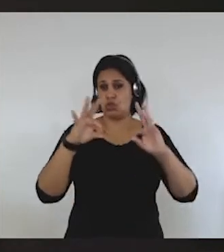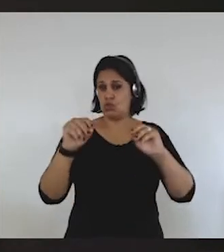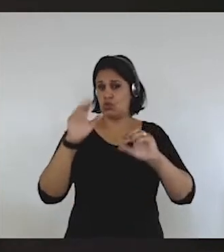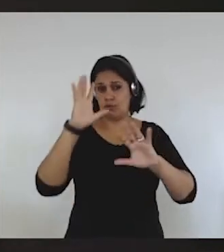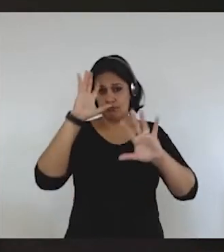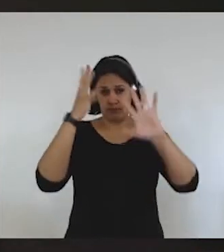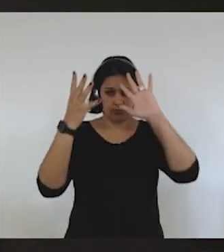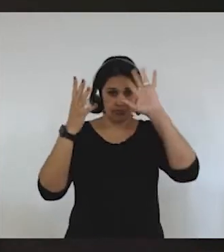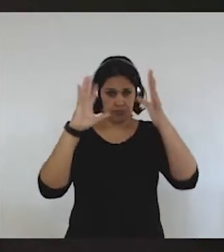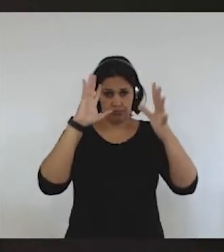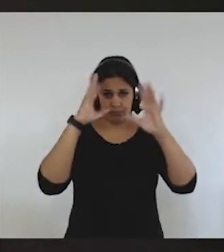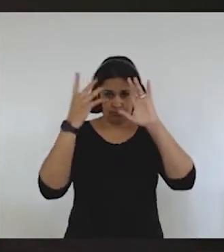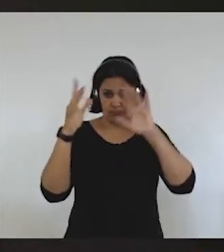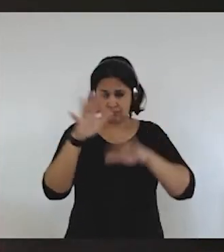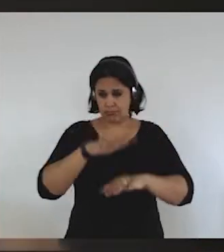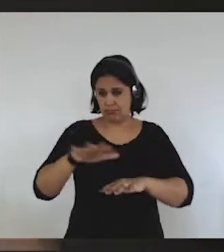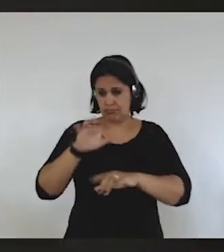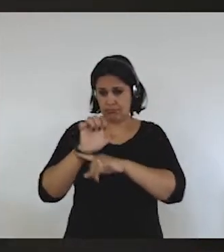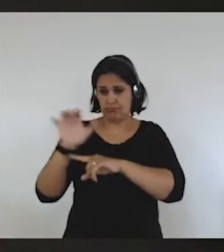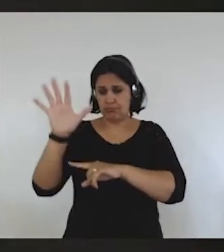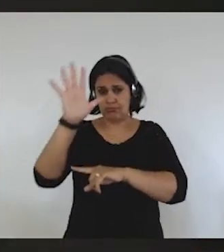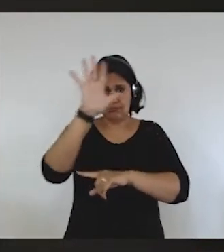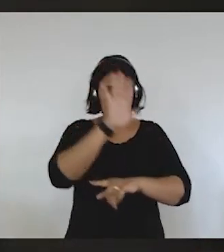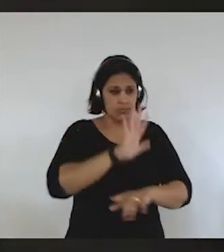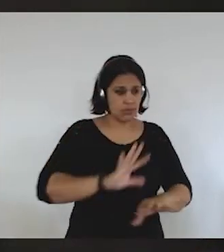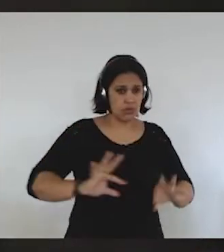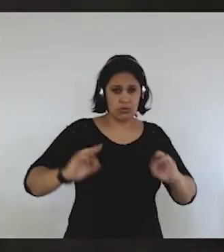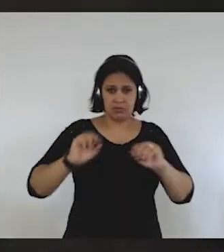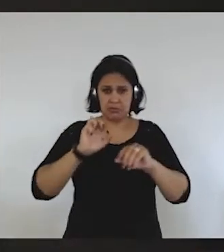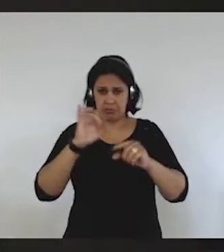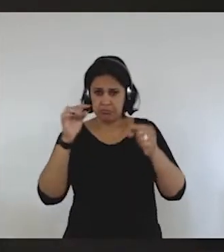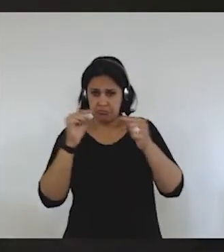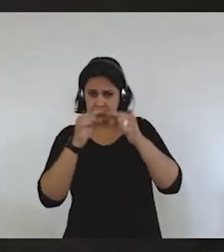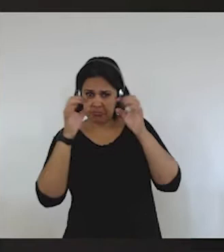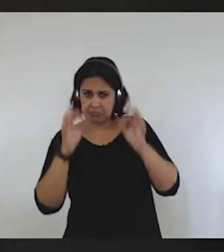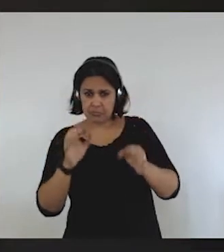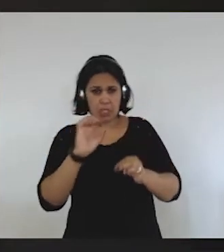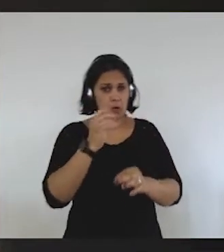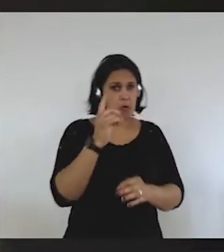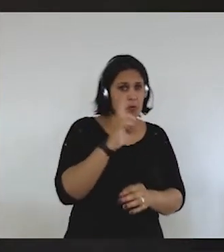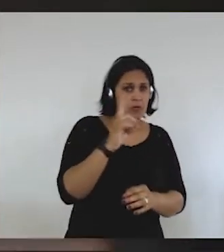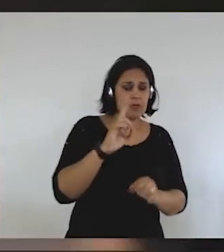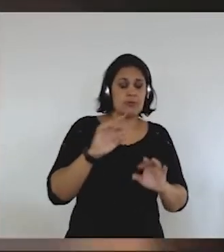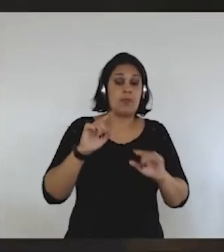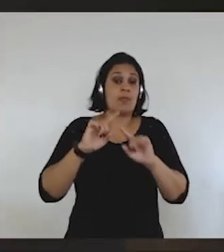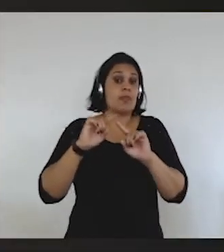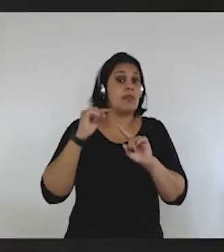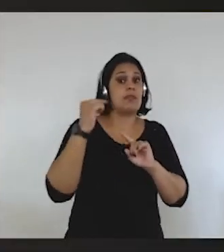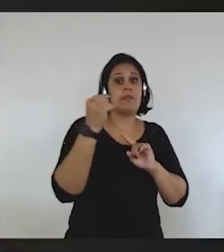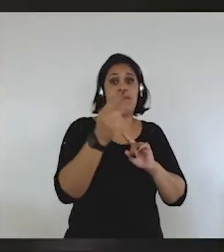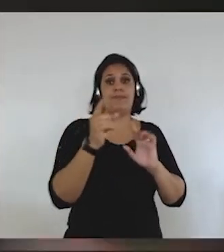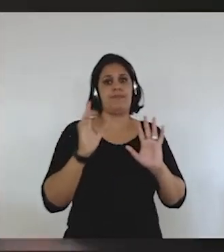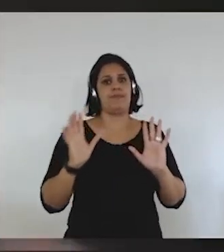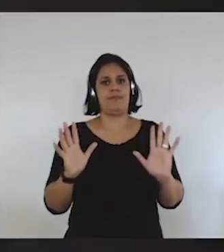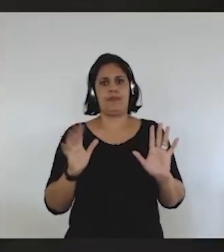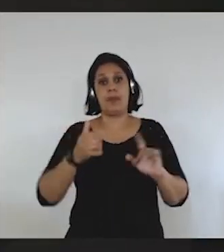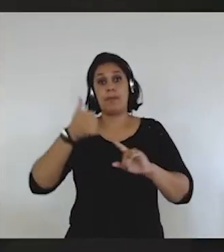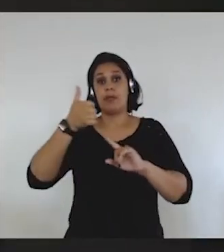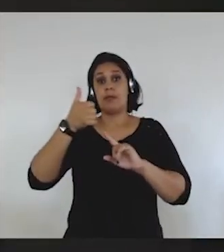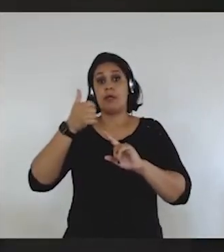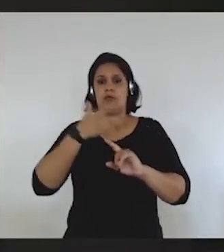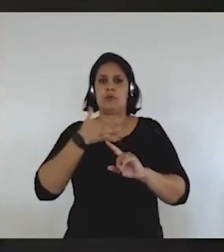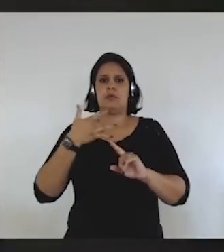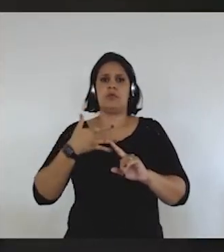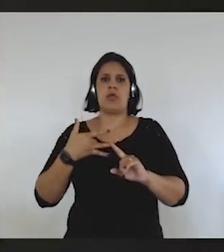de todos os Estados. Se o Estado vai cumprir ou descumprir um acordo internacional, vem depois da análise sobre